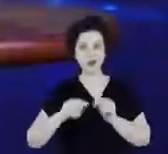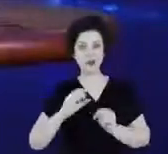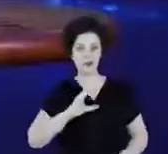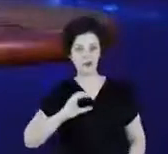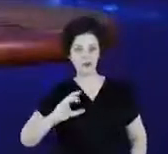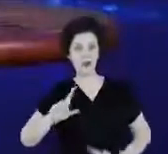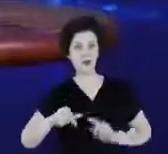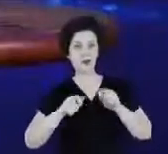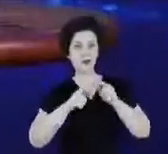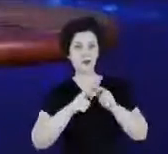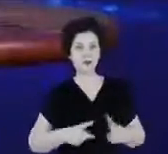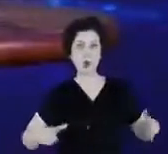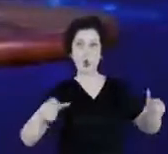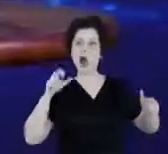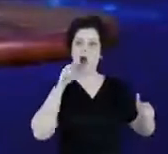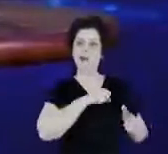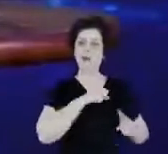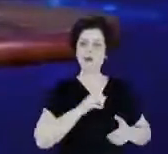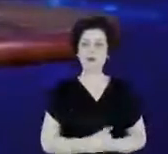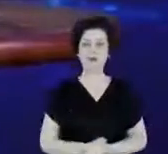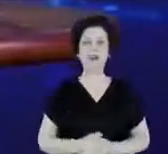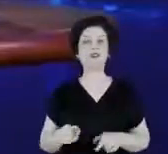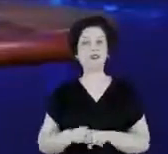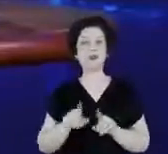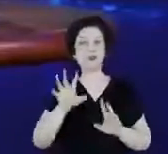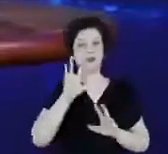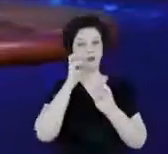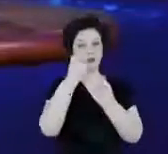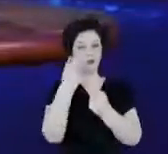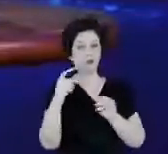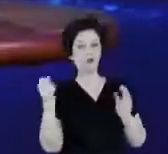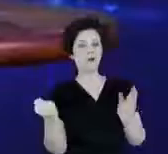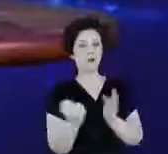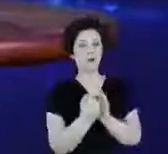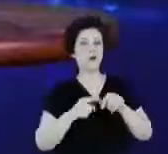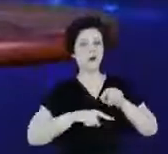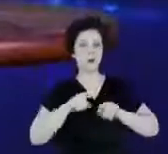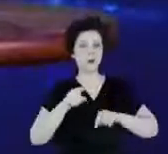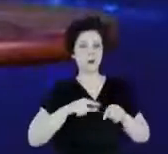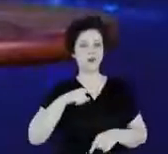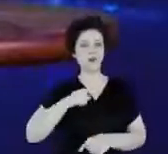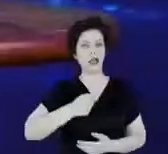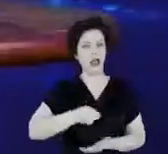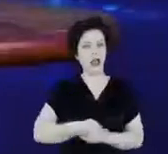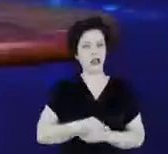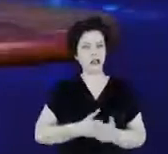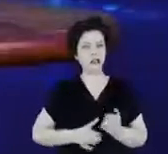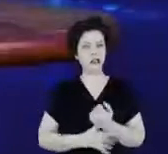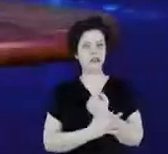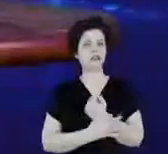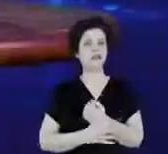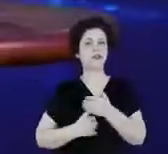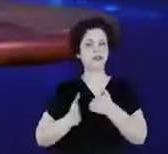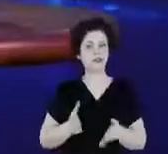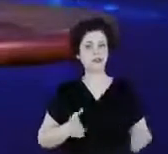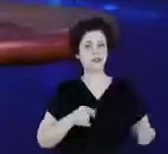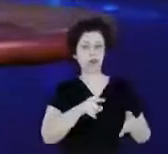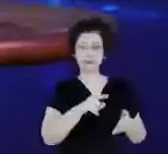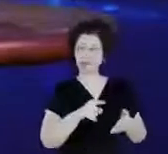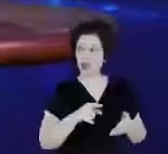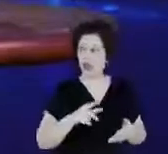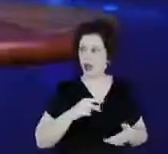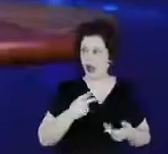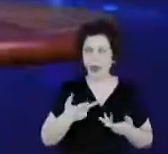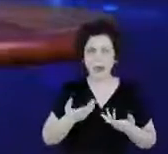e cresceu muito rápido então você também fortalecer sua marca com o produto né garante a qualidade assegura setra o cliente vai